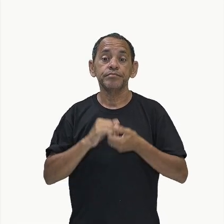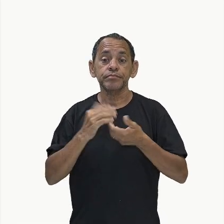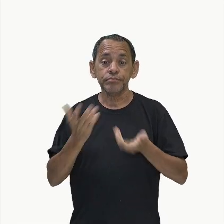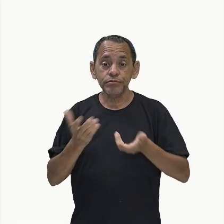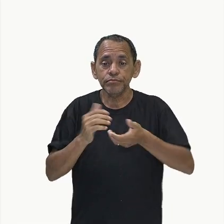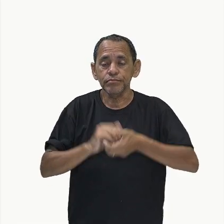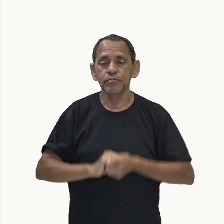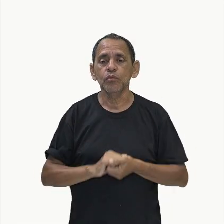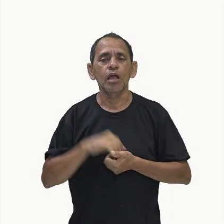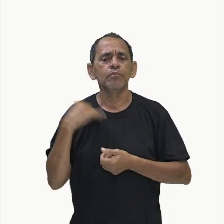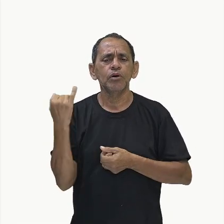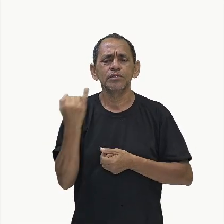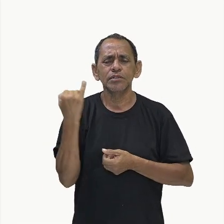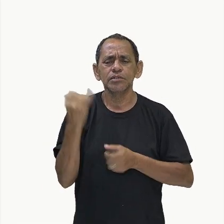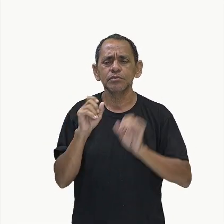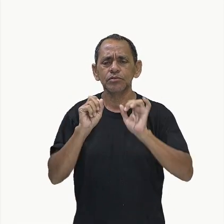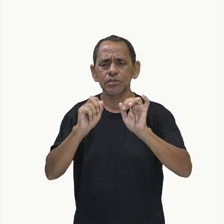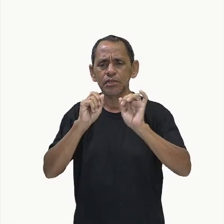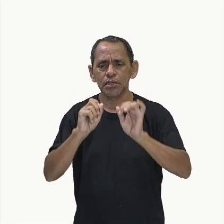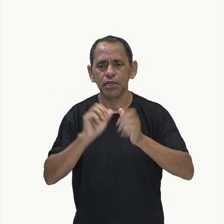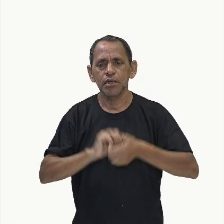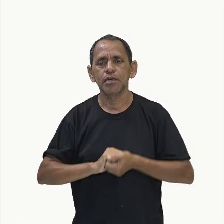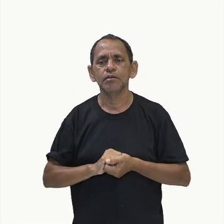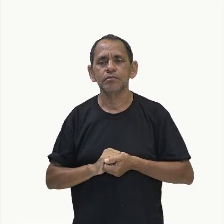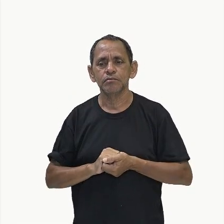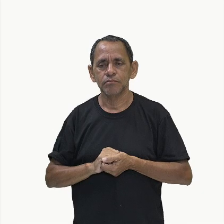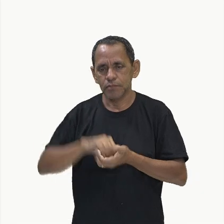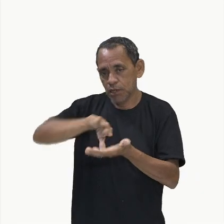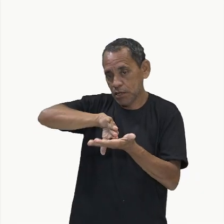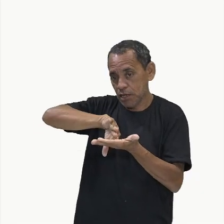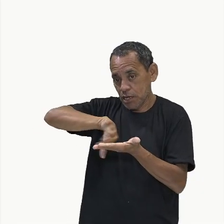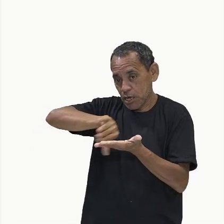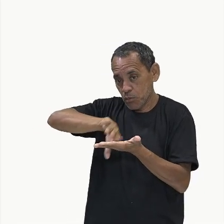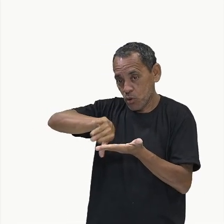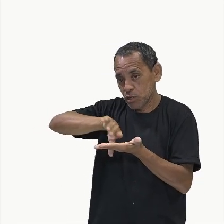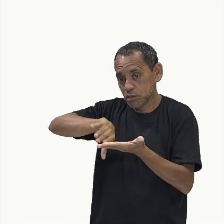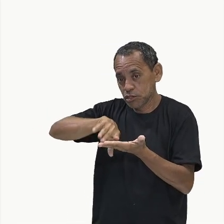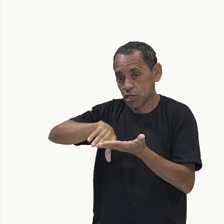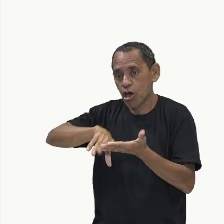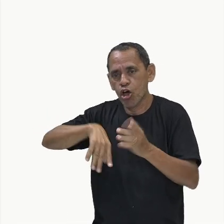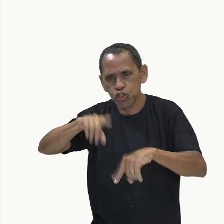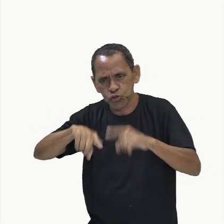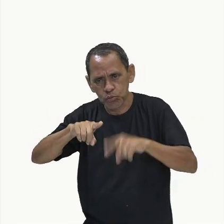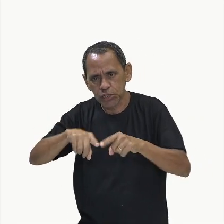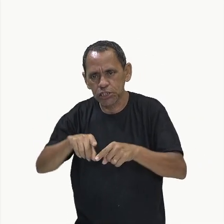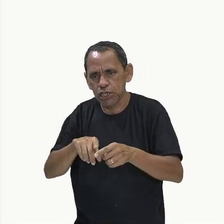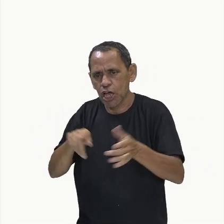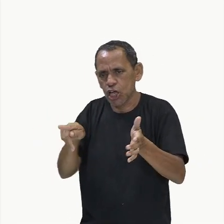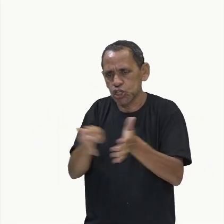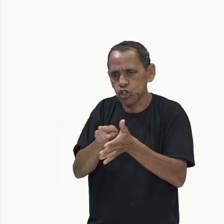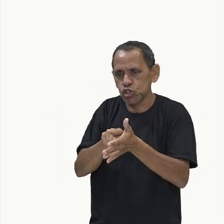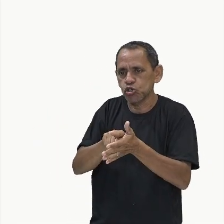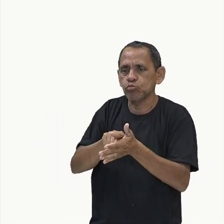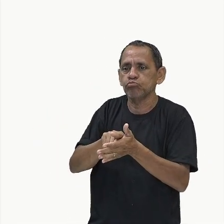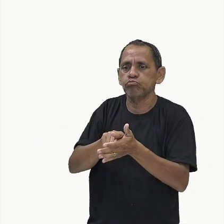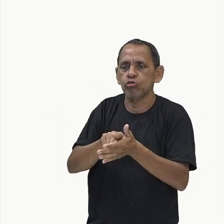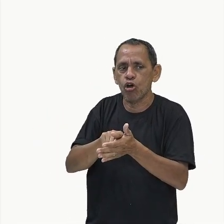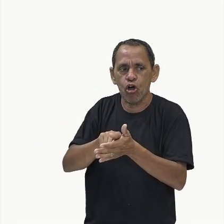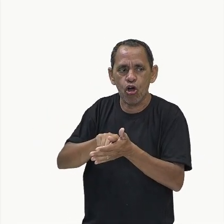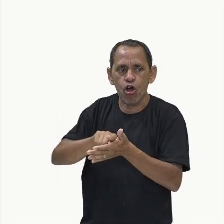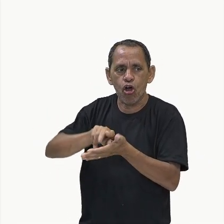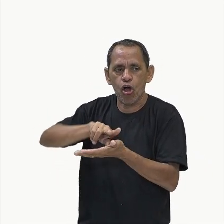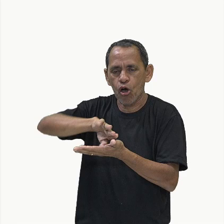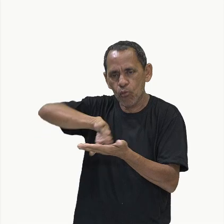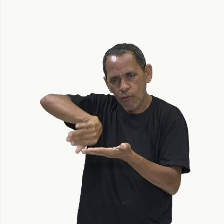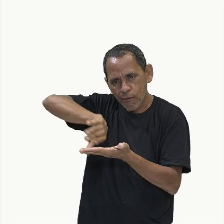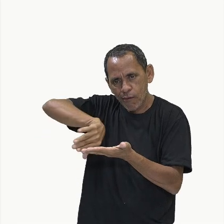é importantíssimo na remoção de resíduos metabólicos. Esses resíduos metabólicos,